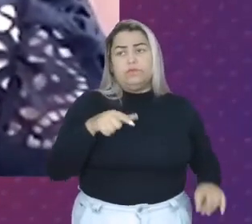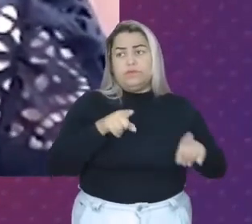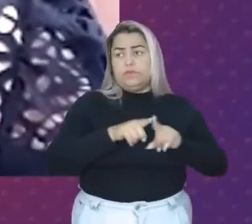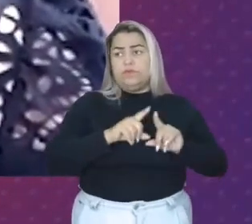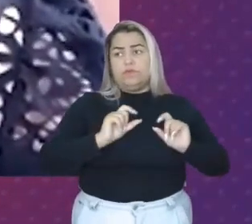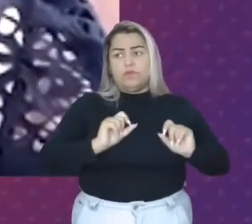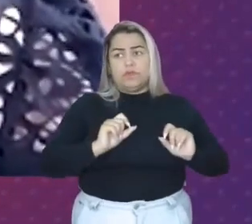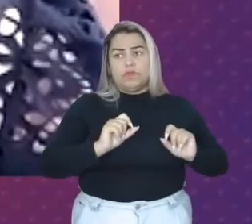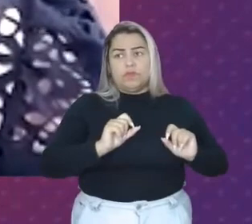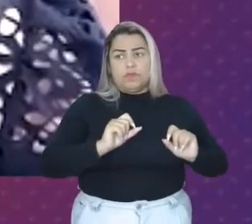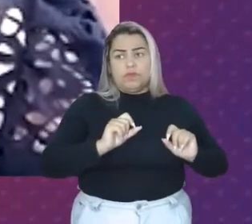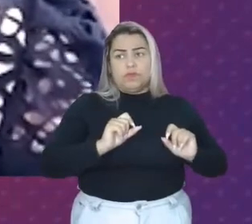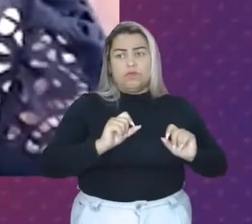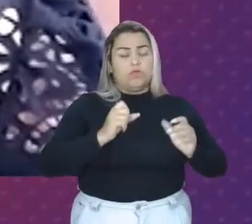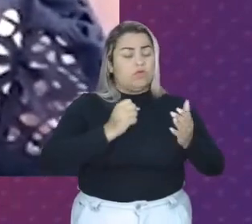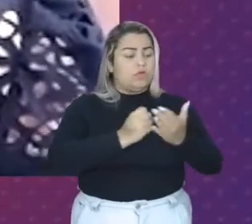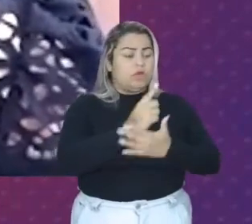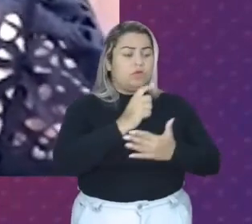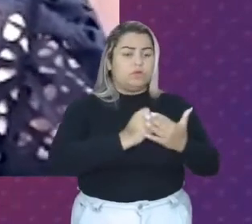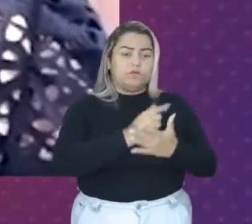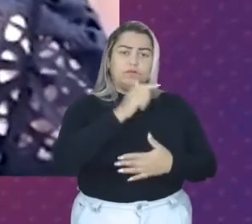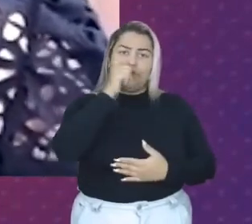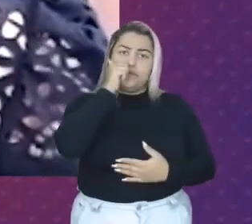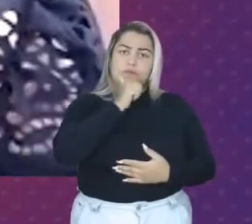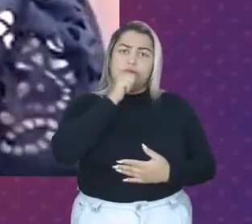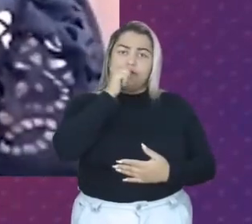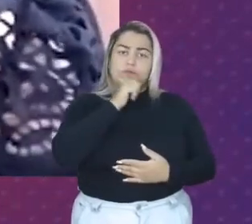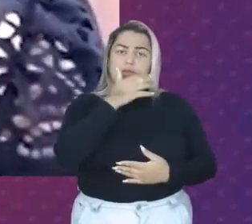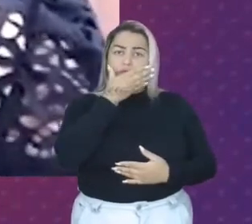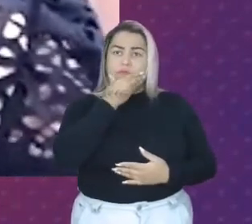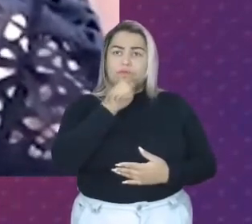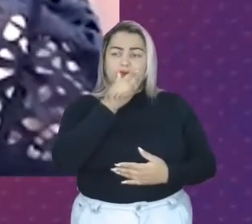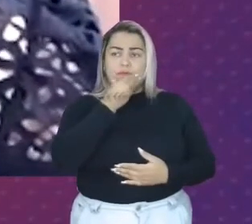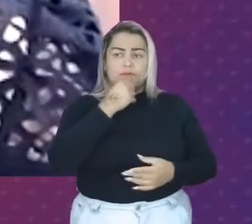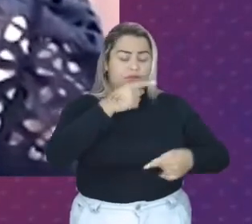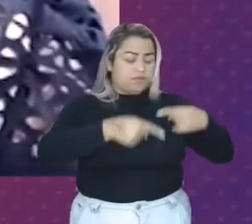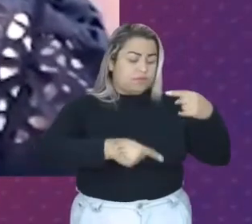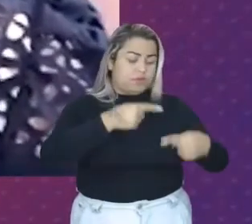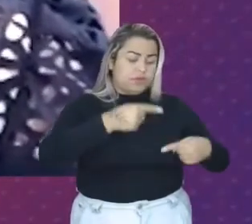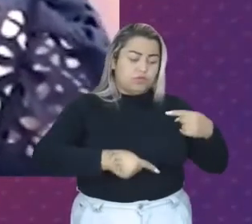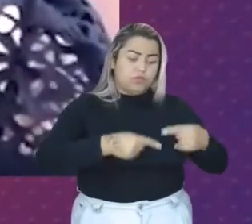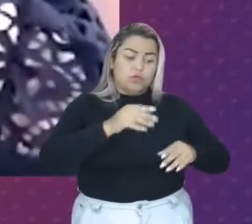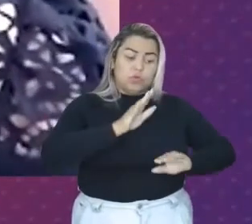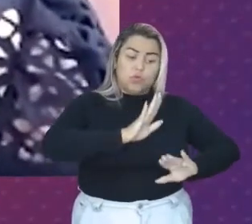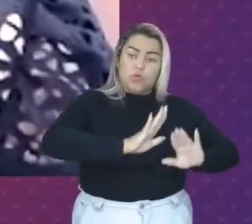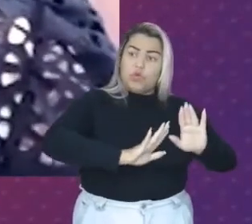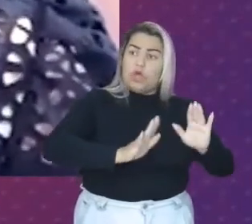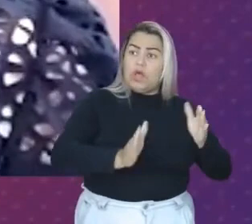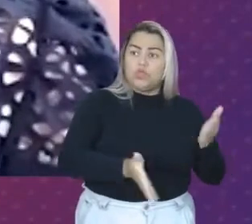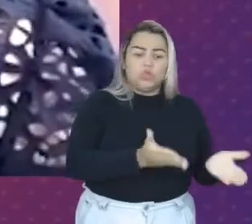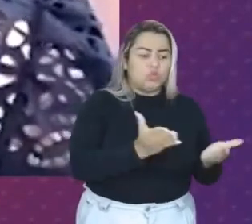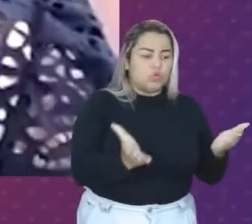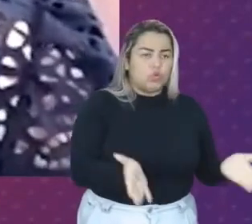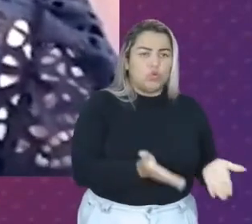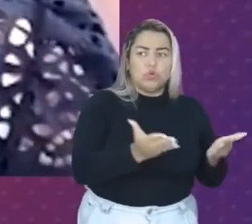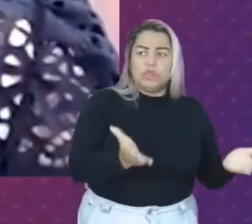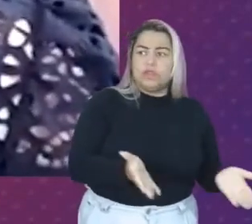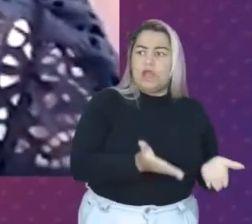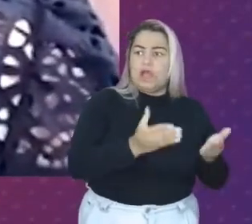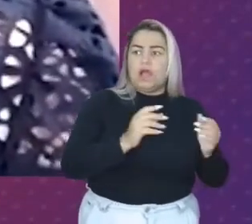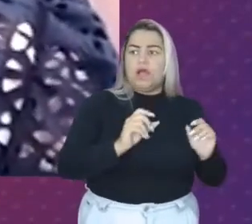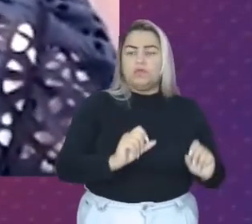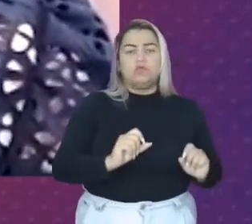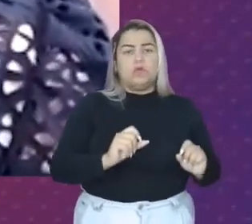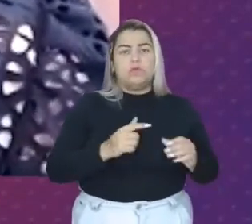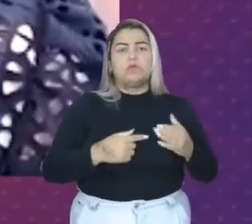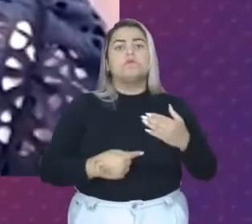apontando o tempo gasto por mulheres, por homens, nessa política do cuidado. De quem que tem sido essa responsabilidade ao